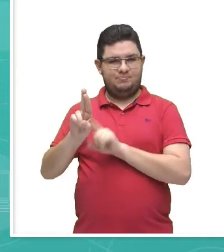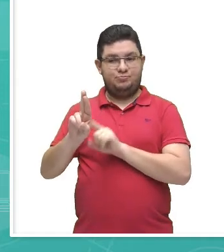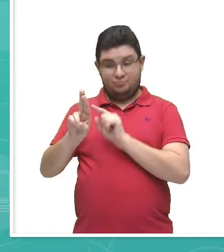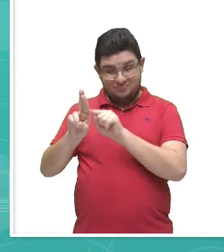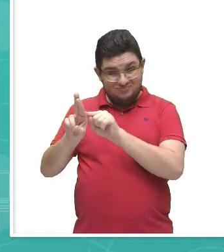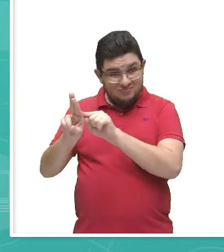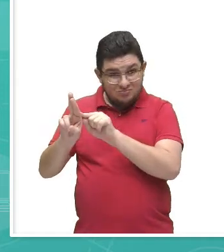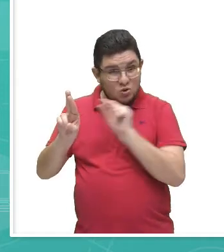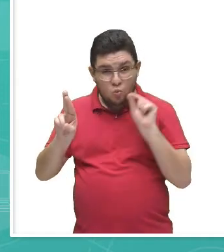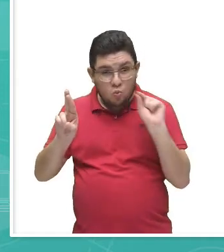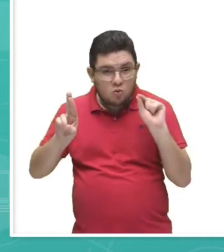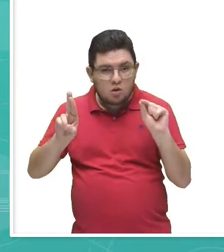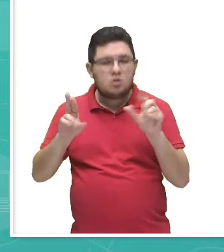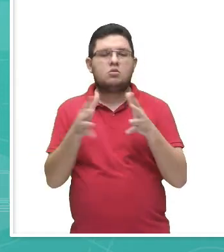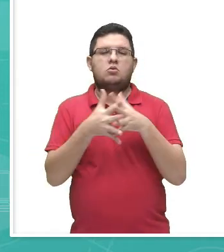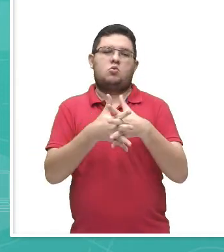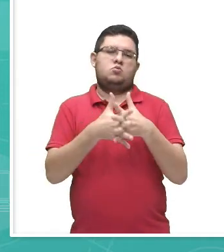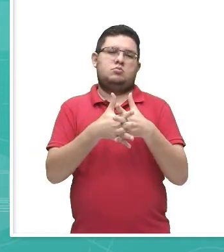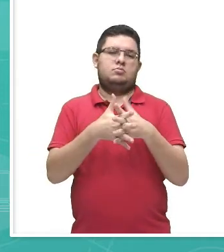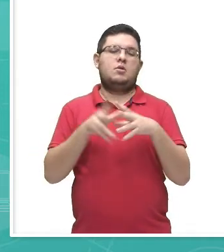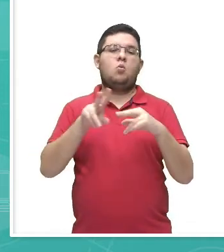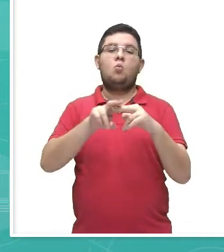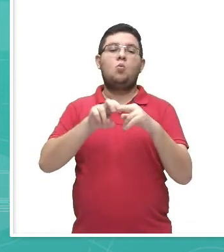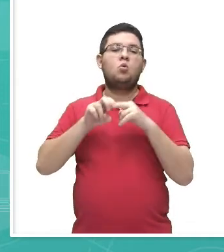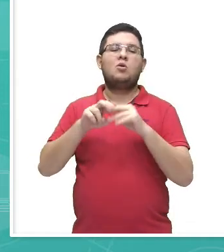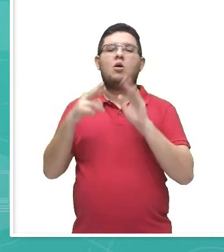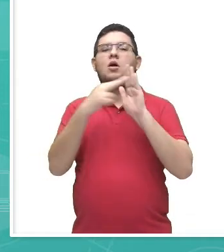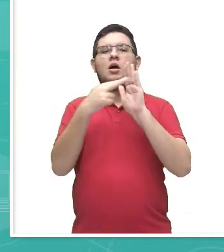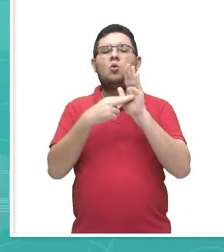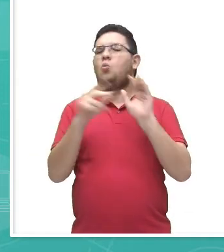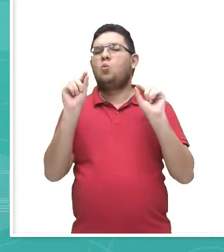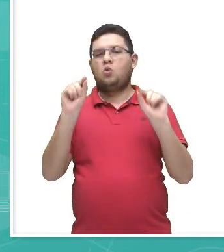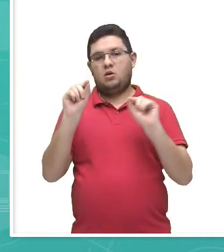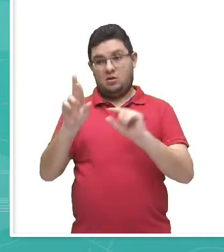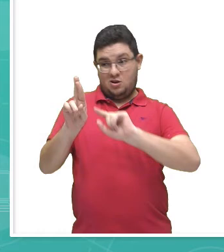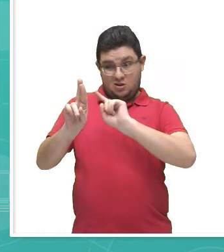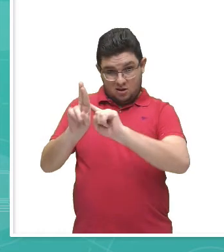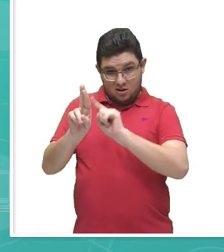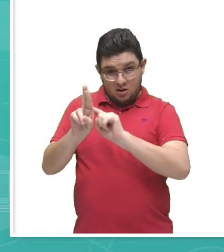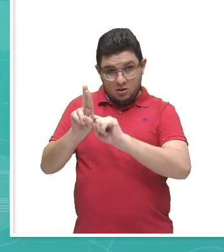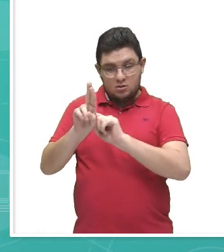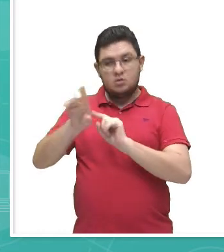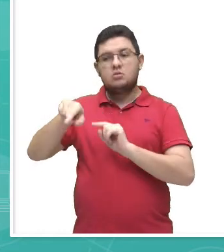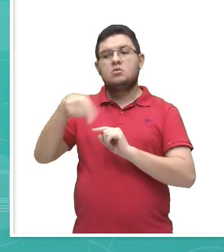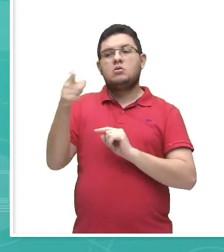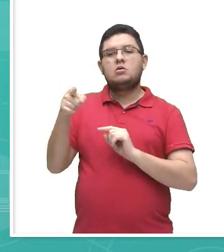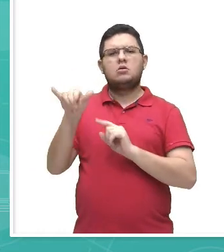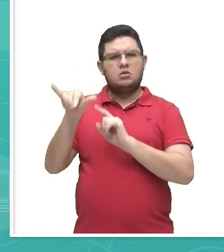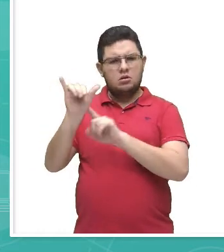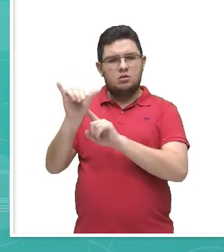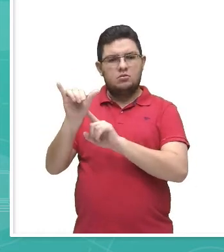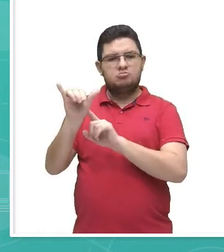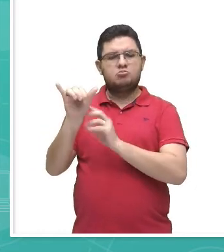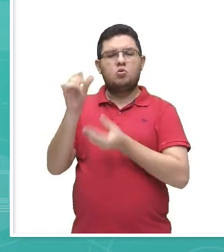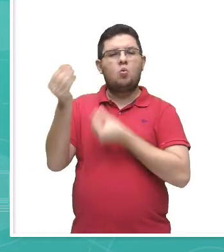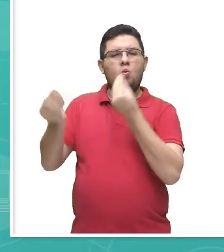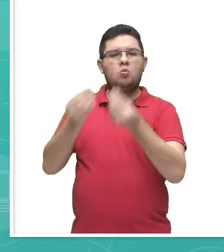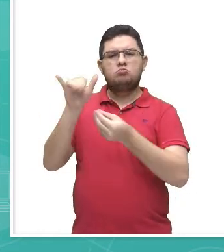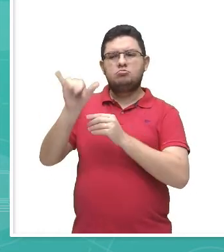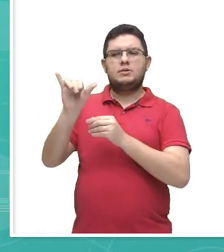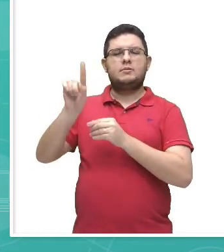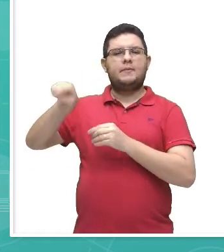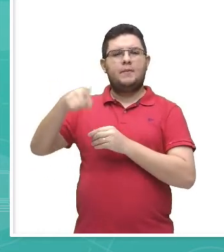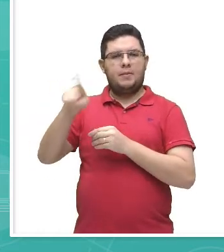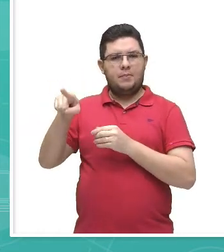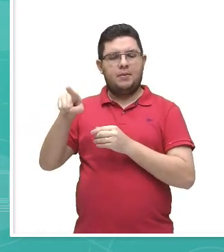consoante. E aí ele cai nessa mesma regra aqui, ó, desses dois verbos aqui. Eu substituo o Y